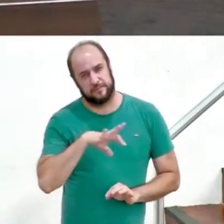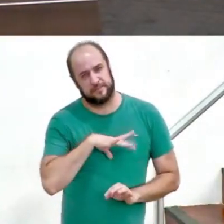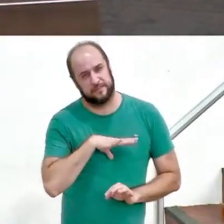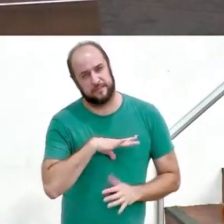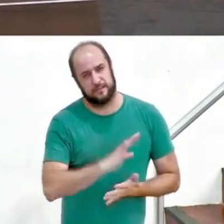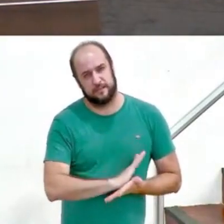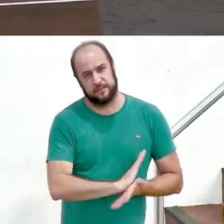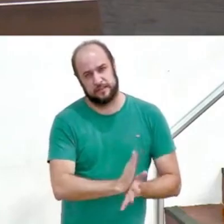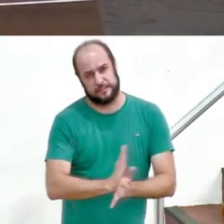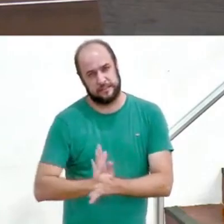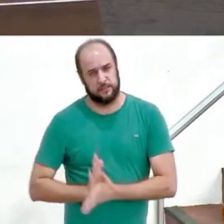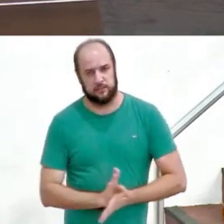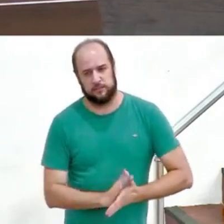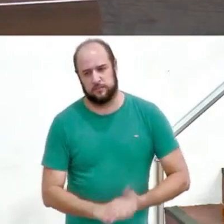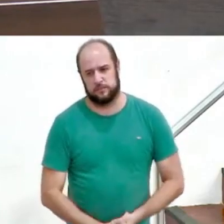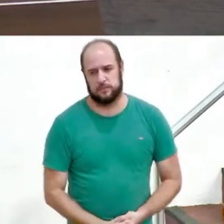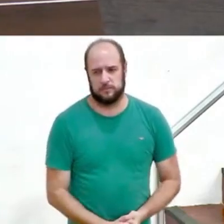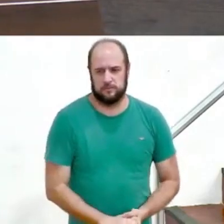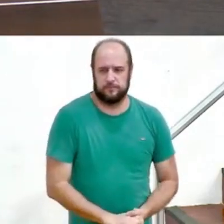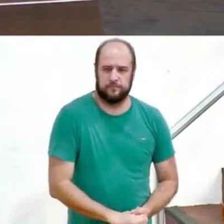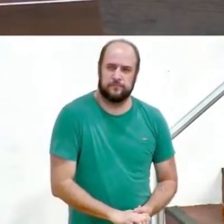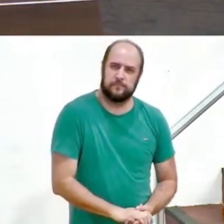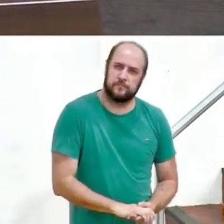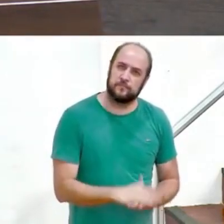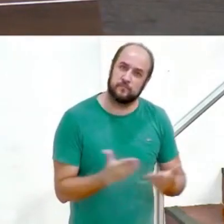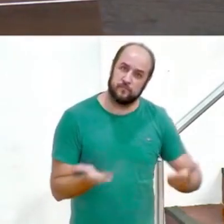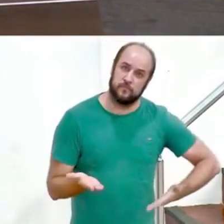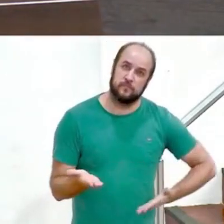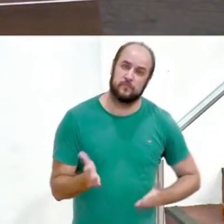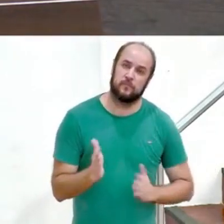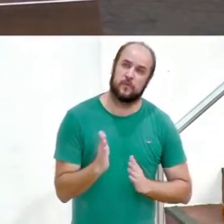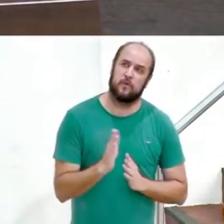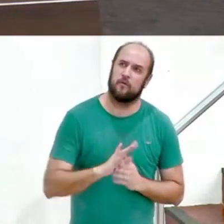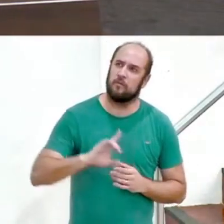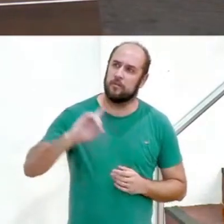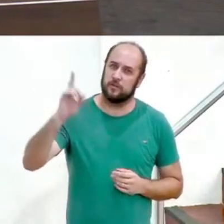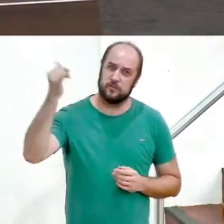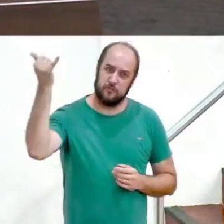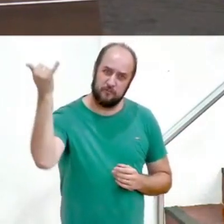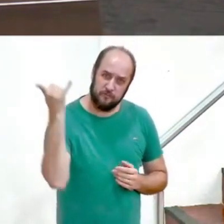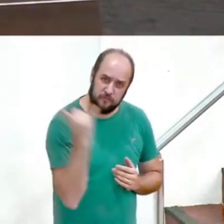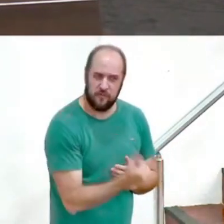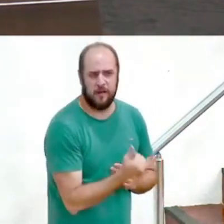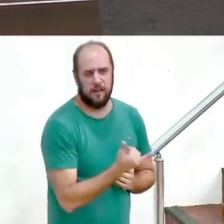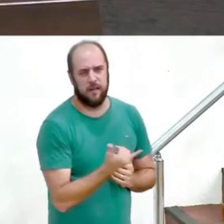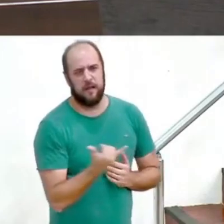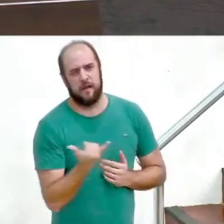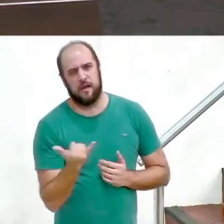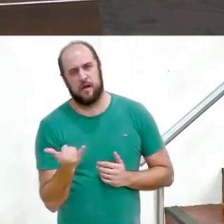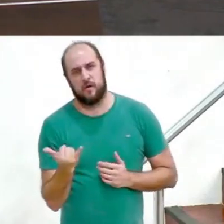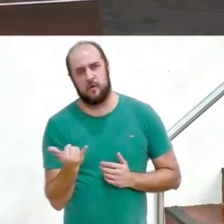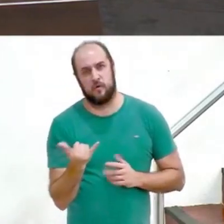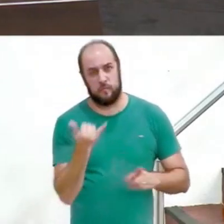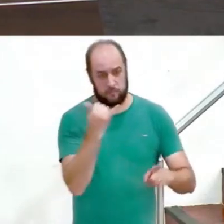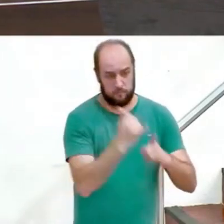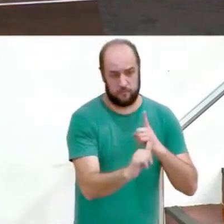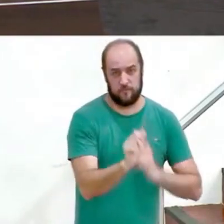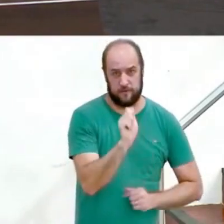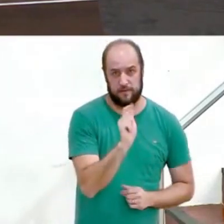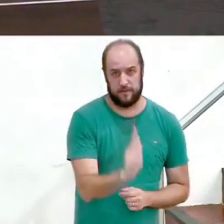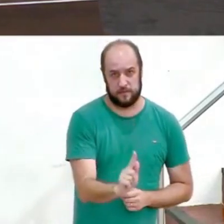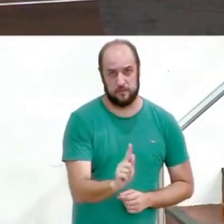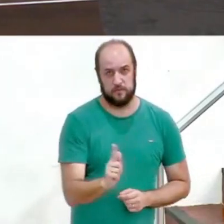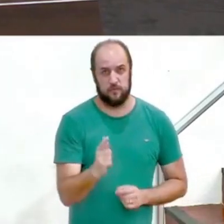devastada. É por isso que esta palavra do Senhor, através do seu profeta Ageu, chega